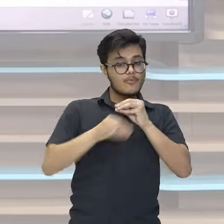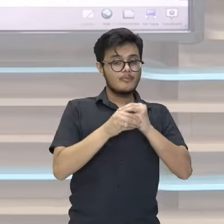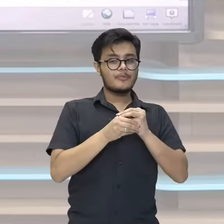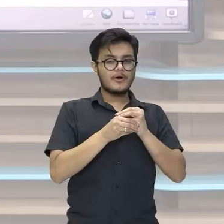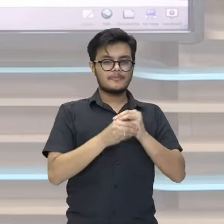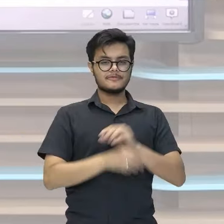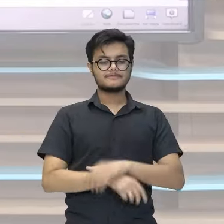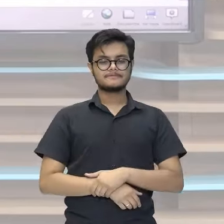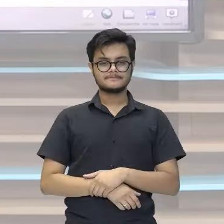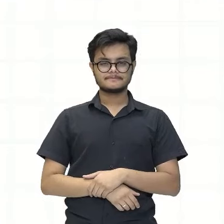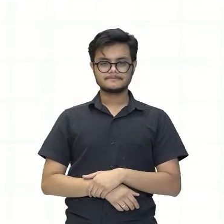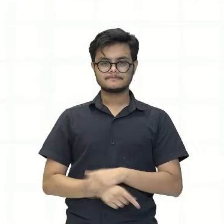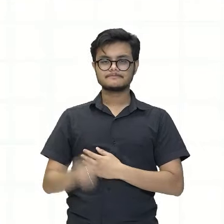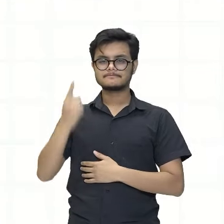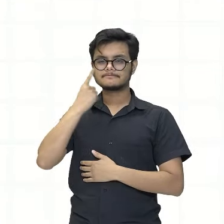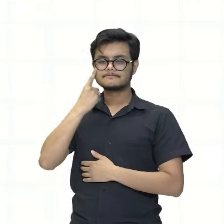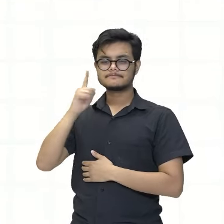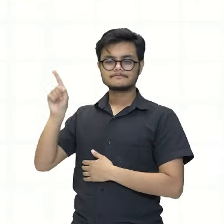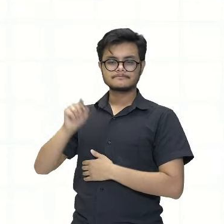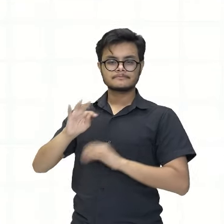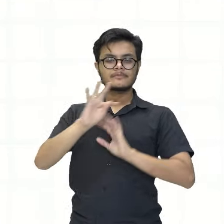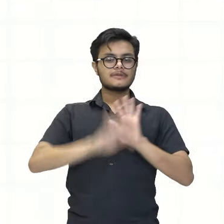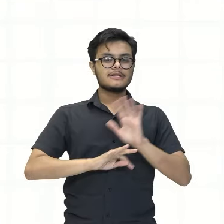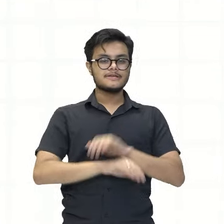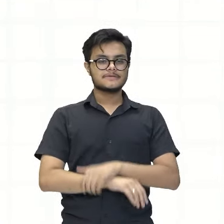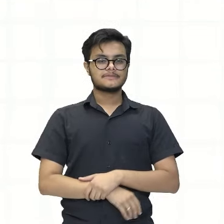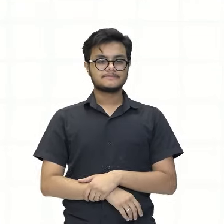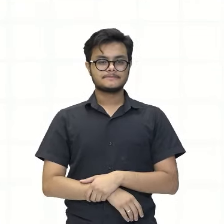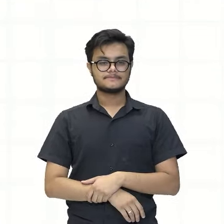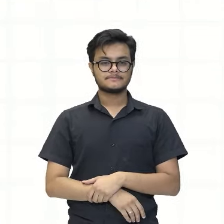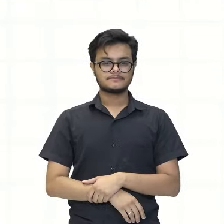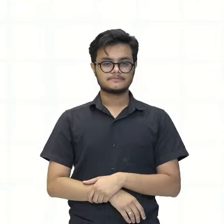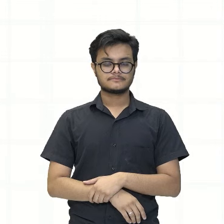sujeito Então vamos lá TV Interativa Olhem